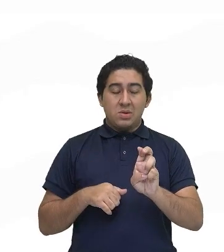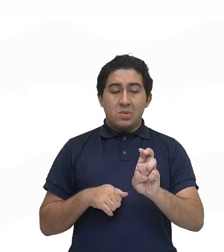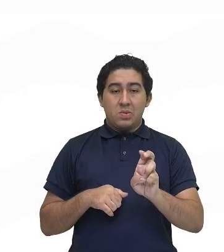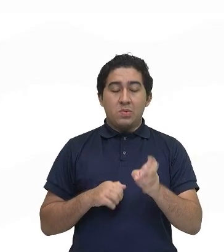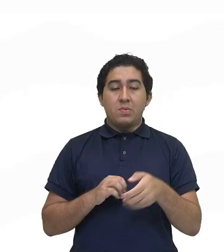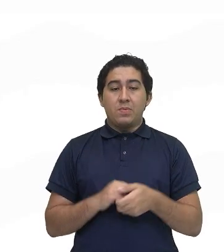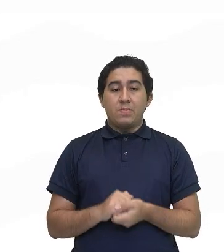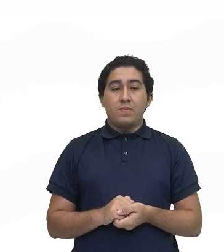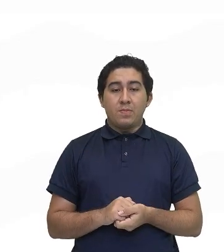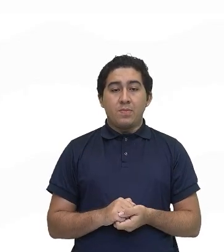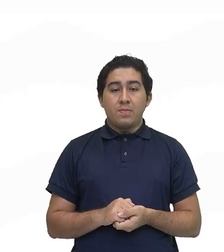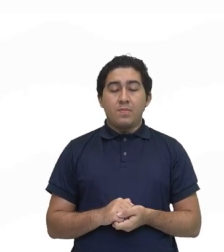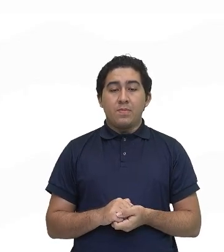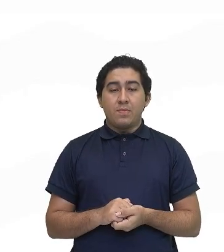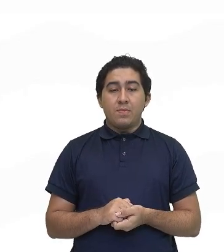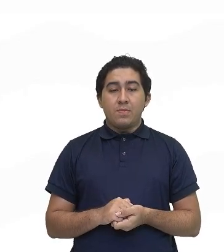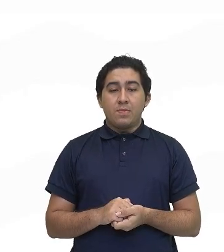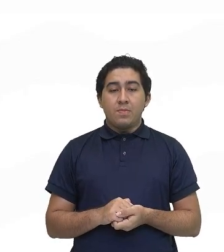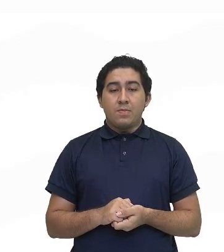7,5